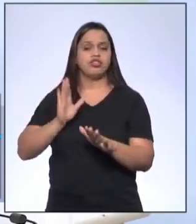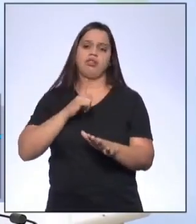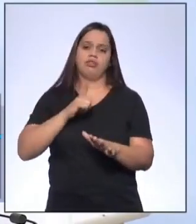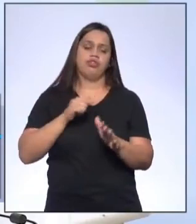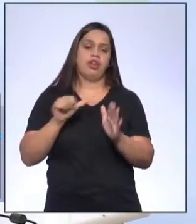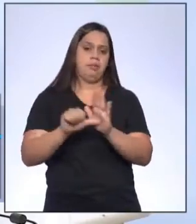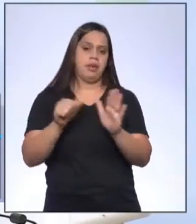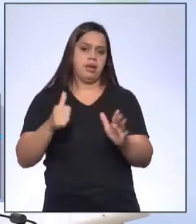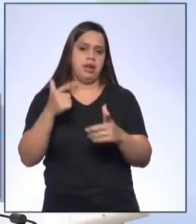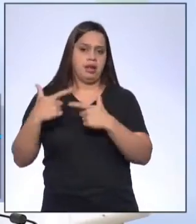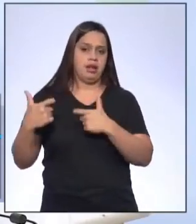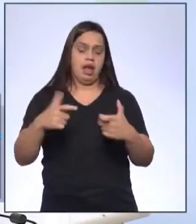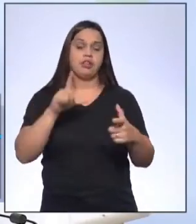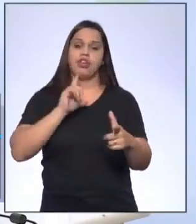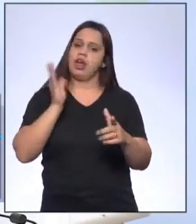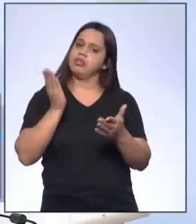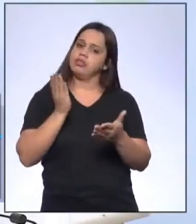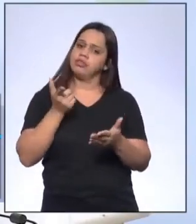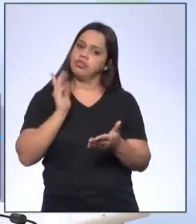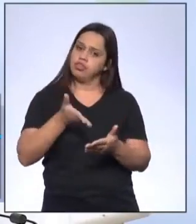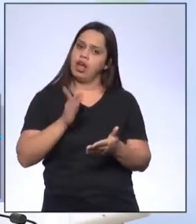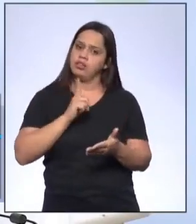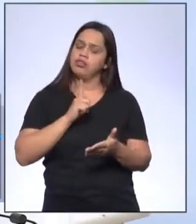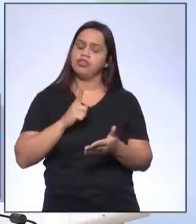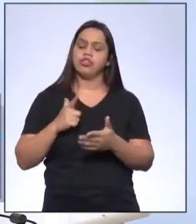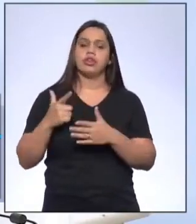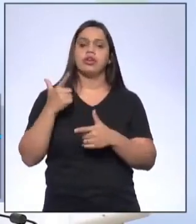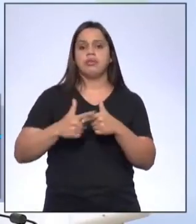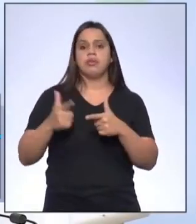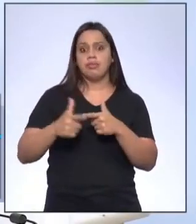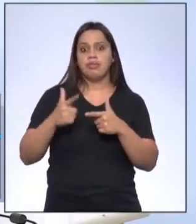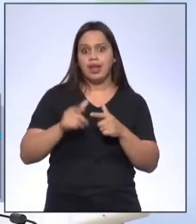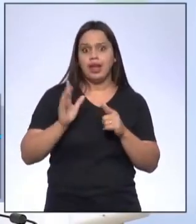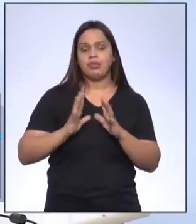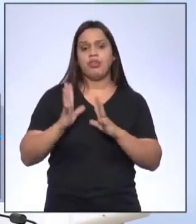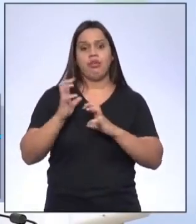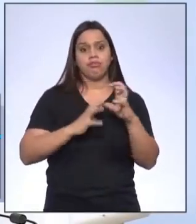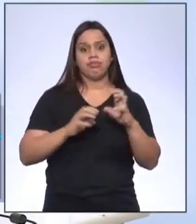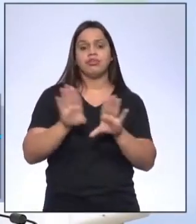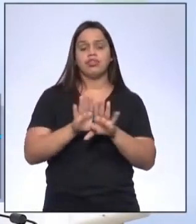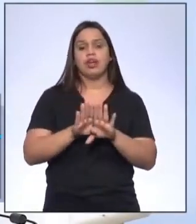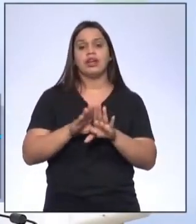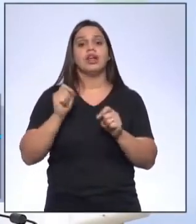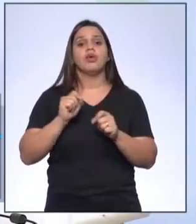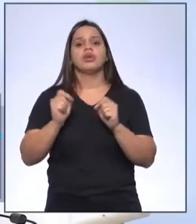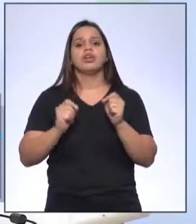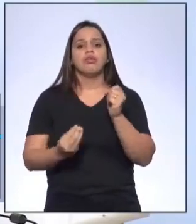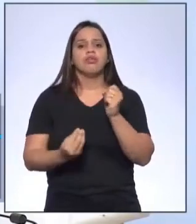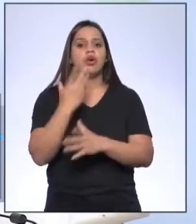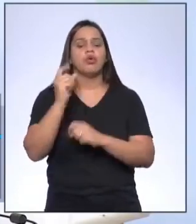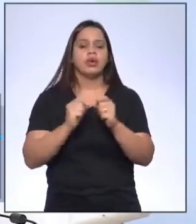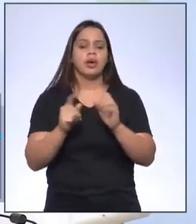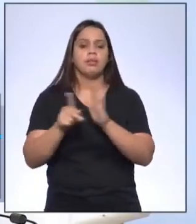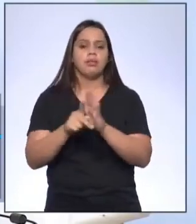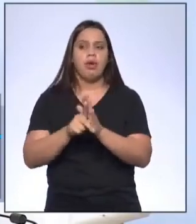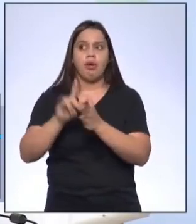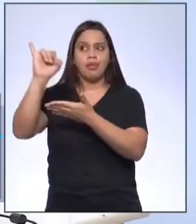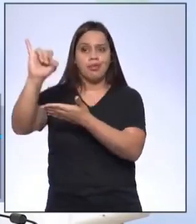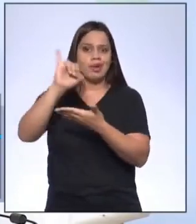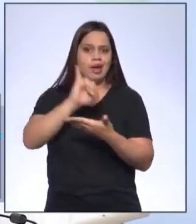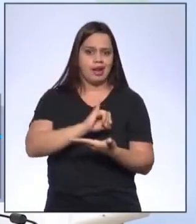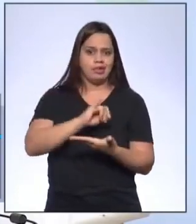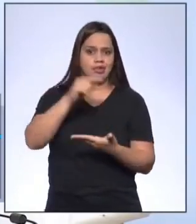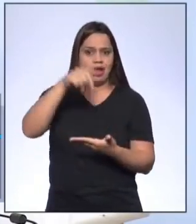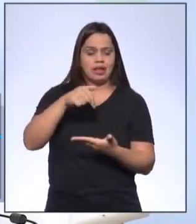então essa situação aí gerava, né, uma forte tendência a imigrações para os países, principalmente da